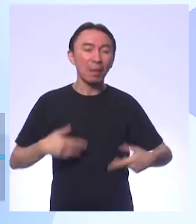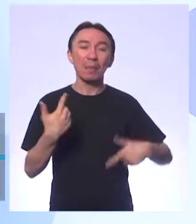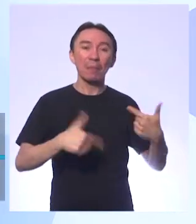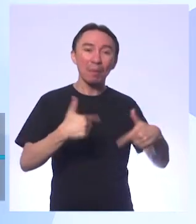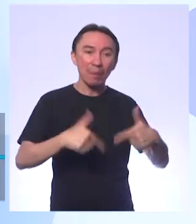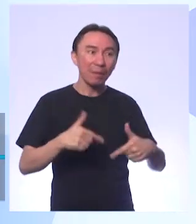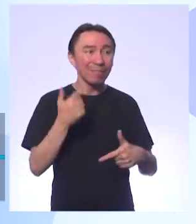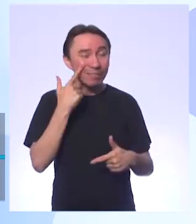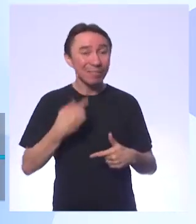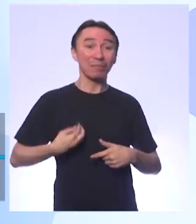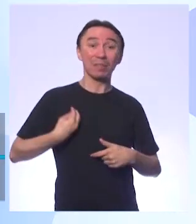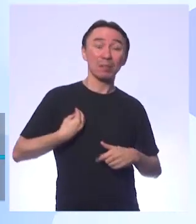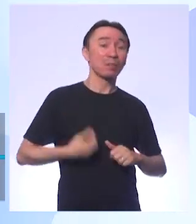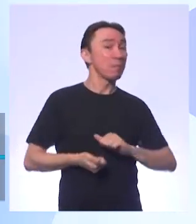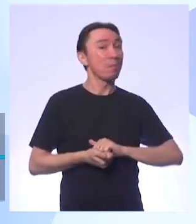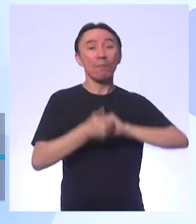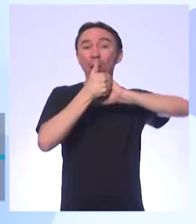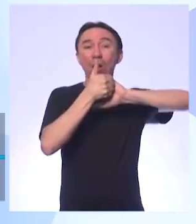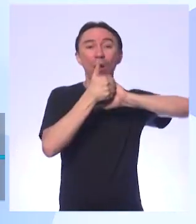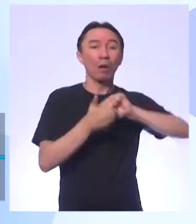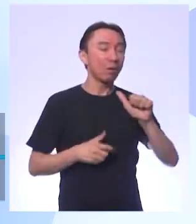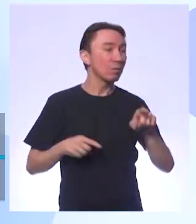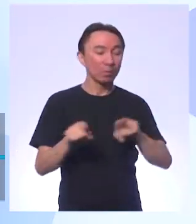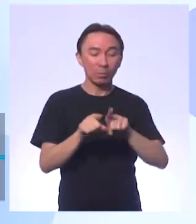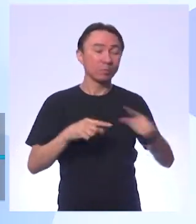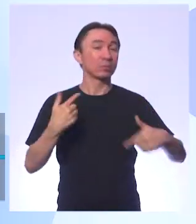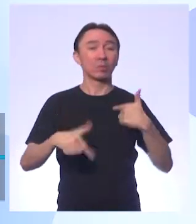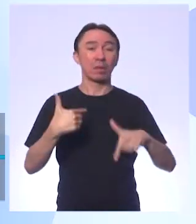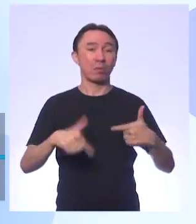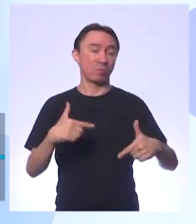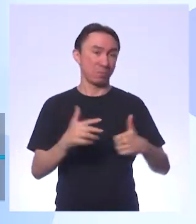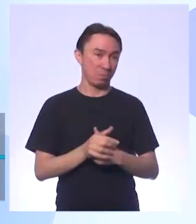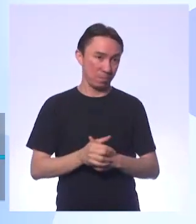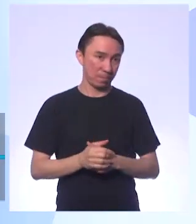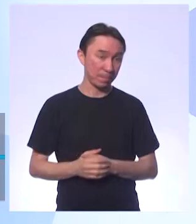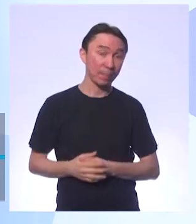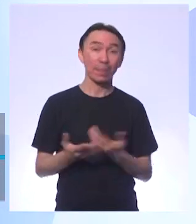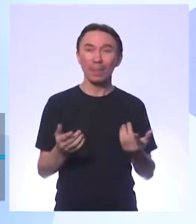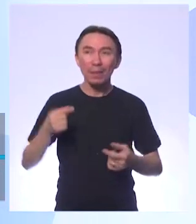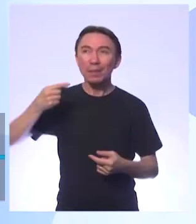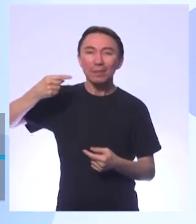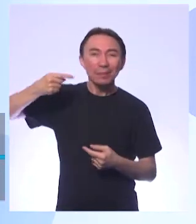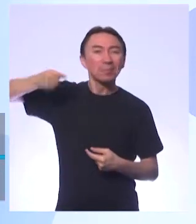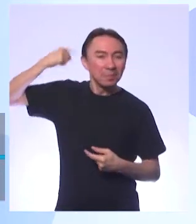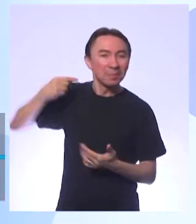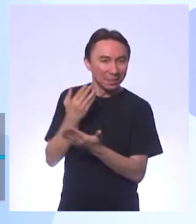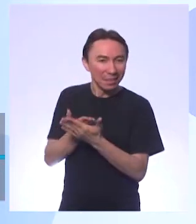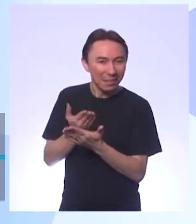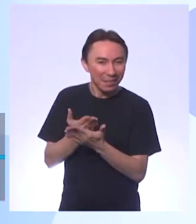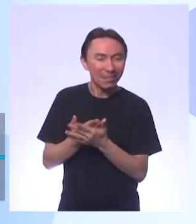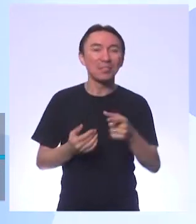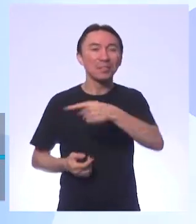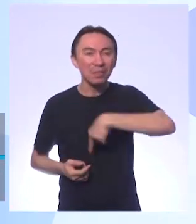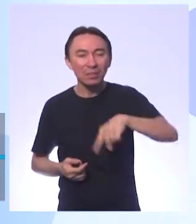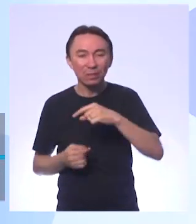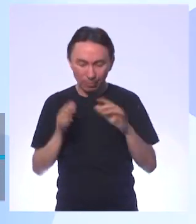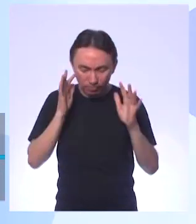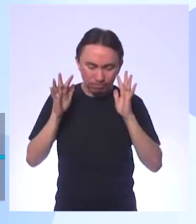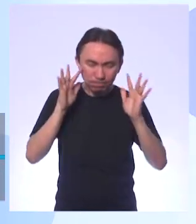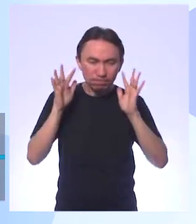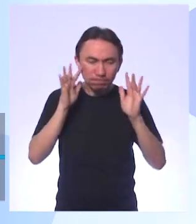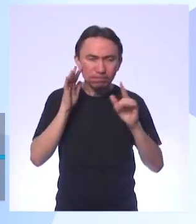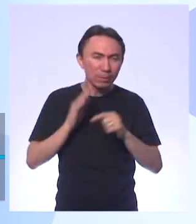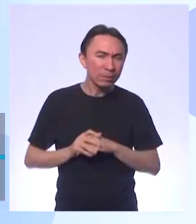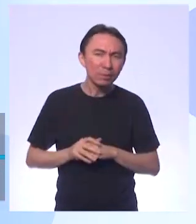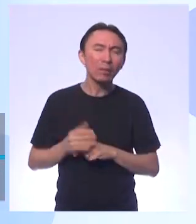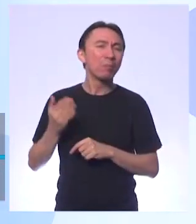na aula anterior, o que nós fizemos? Nós refletimos o porquê a Inglaterra foi o grande